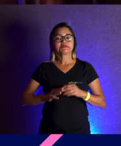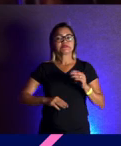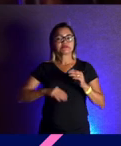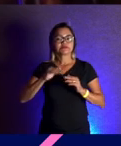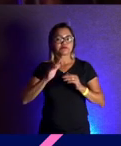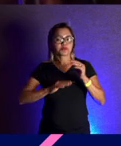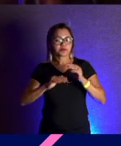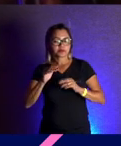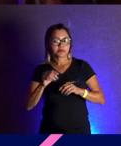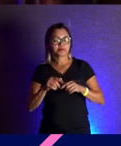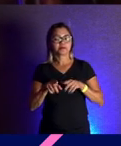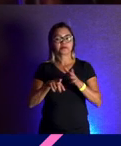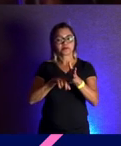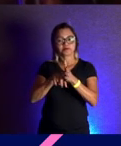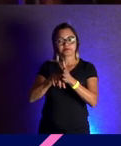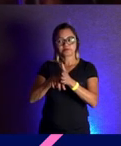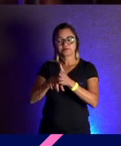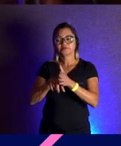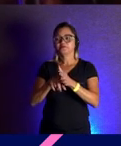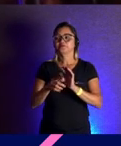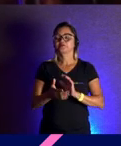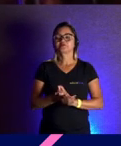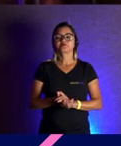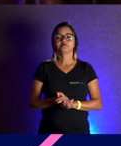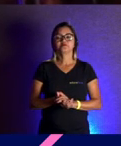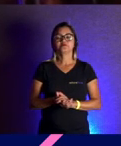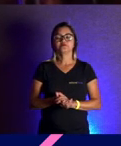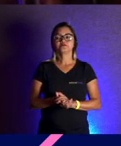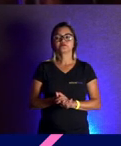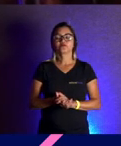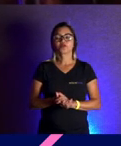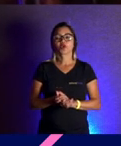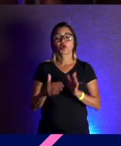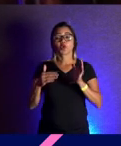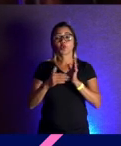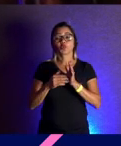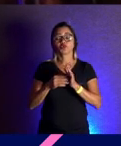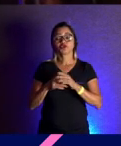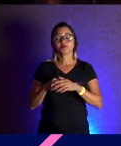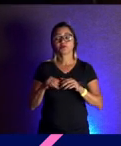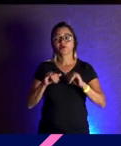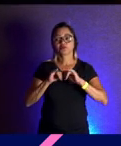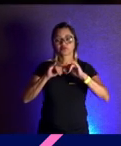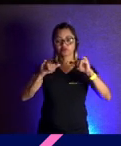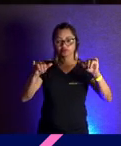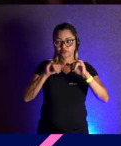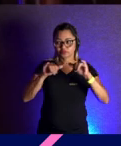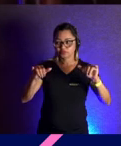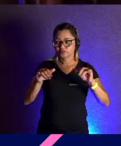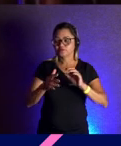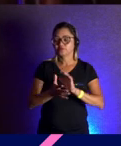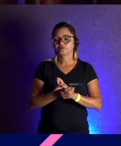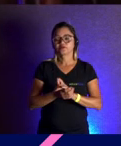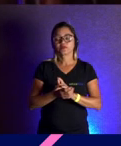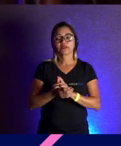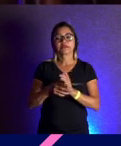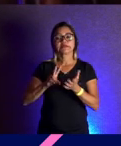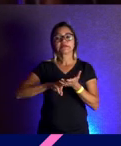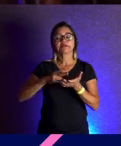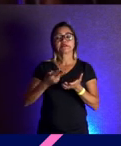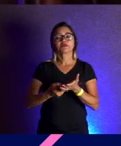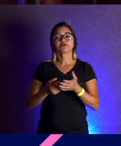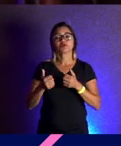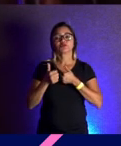e os projetos de investigação que ele desenvolveu. Nos últimos lembranças, uma caminha de presente que me atravessou se entendem, quem